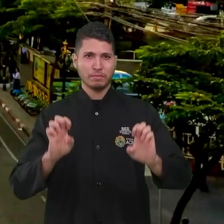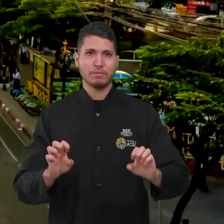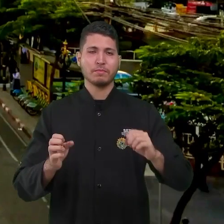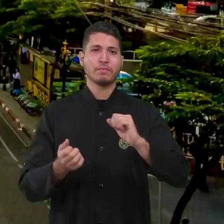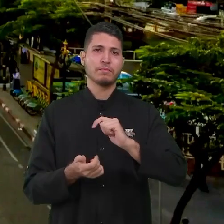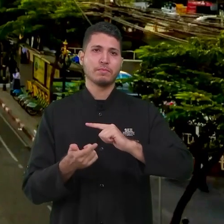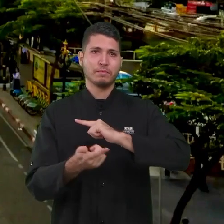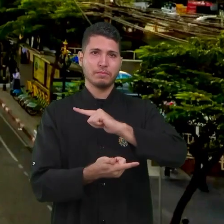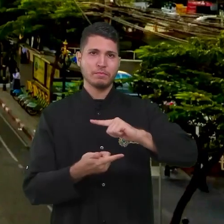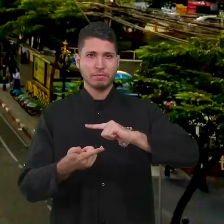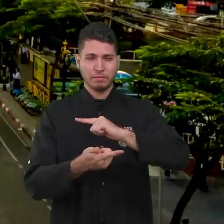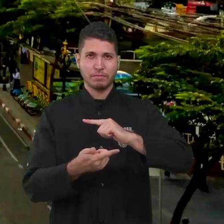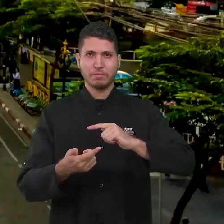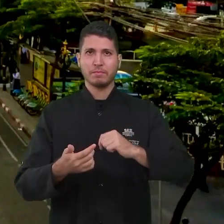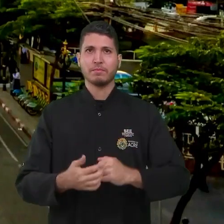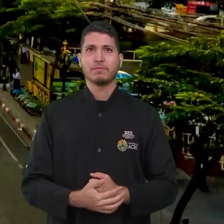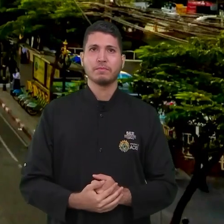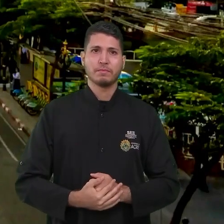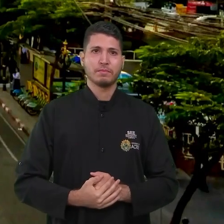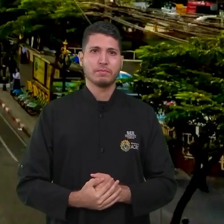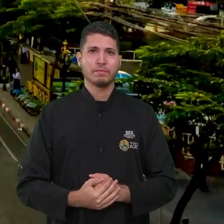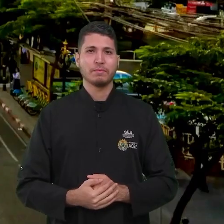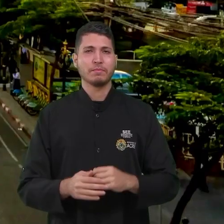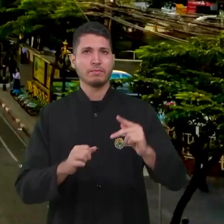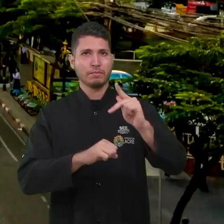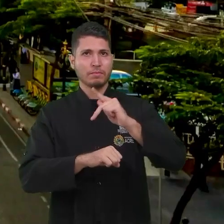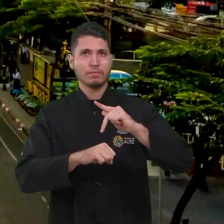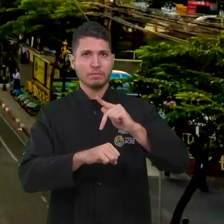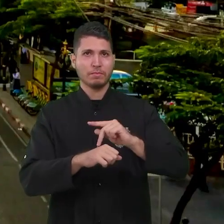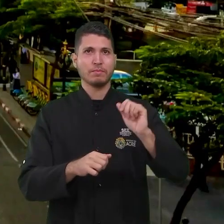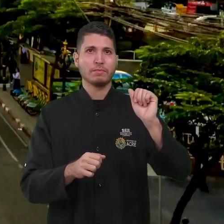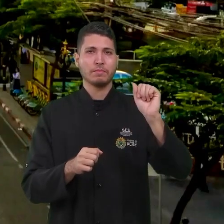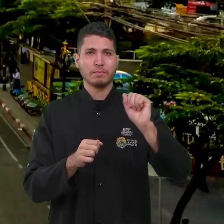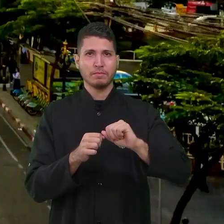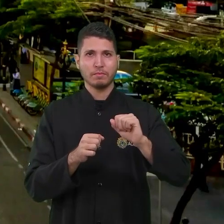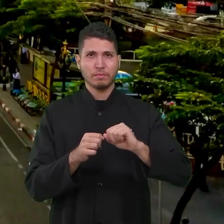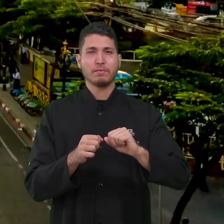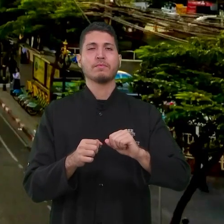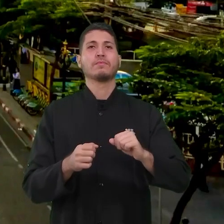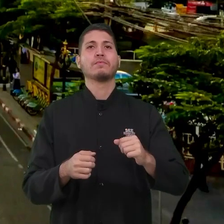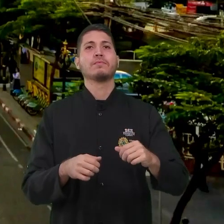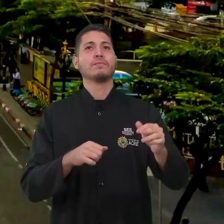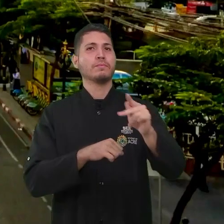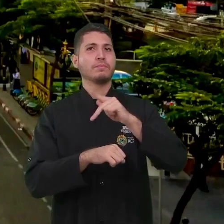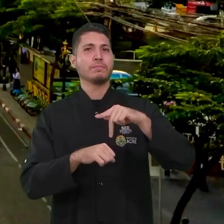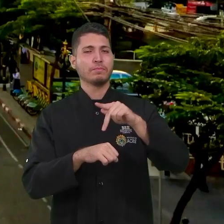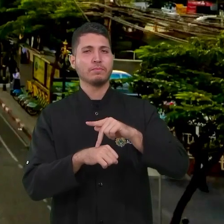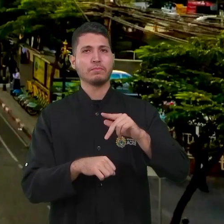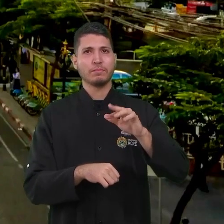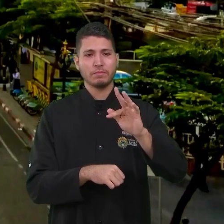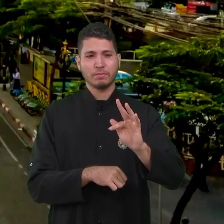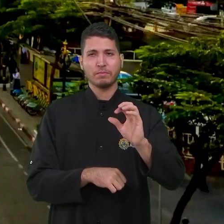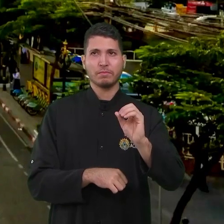que eu acabei de apresentar para vocês, países produtores e países fornecedores, vai gerar aí uma geografia